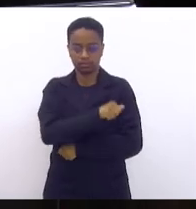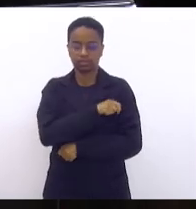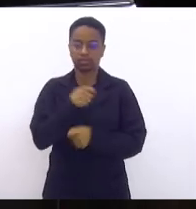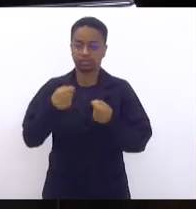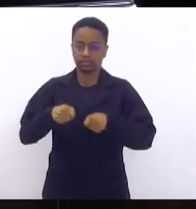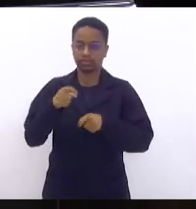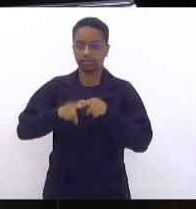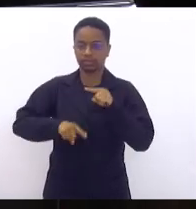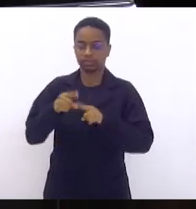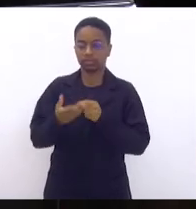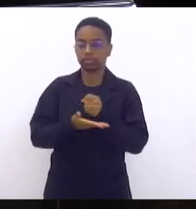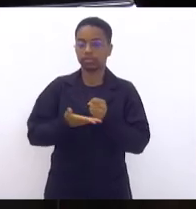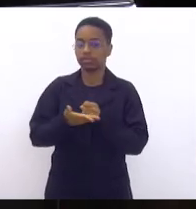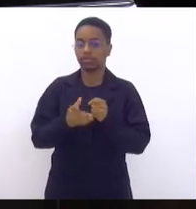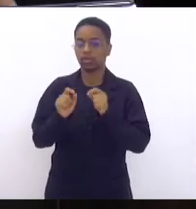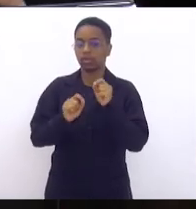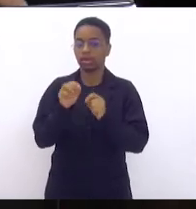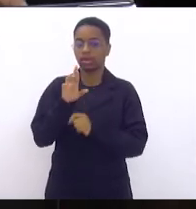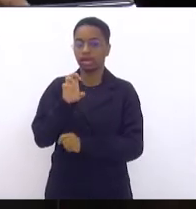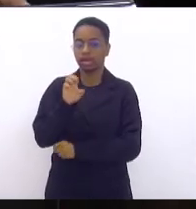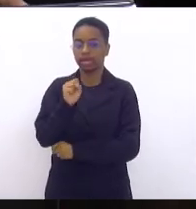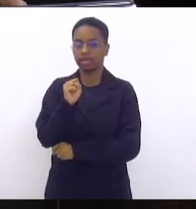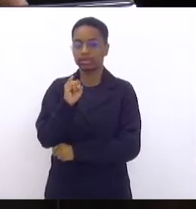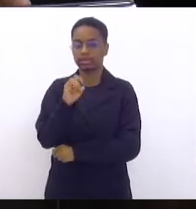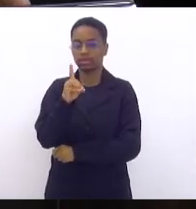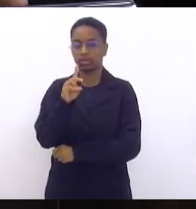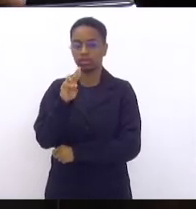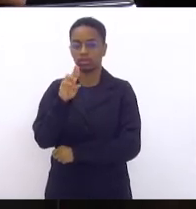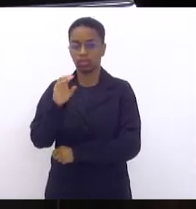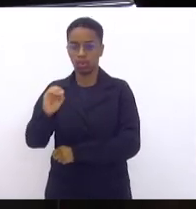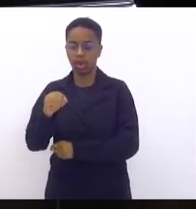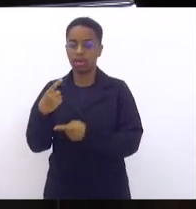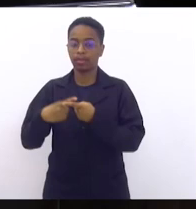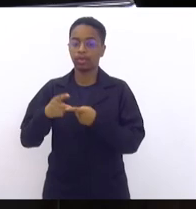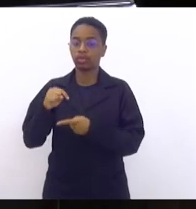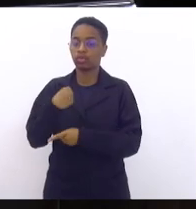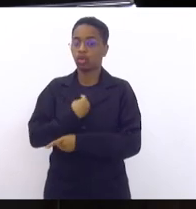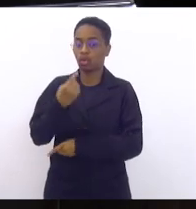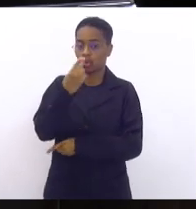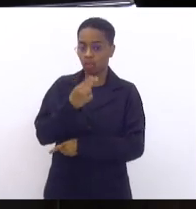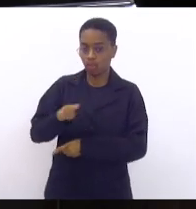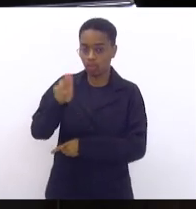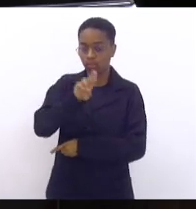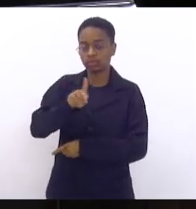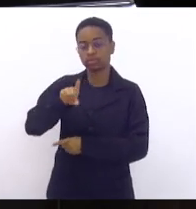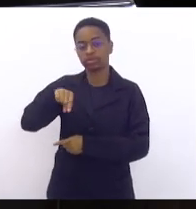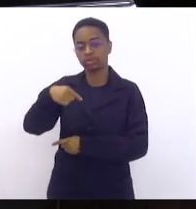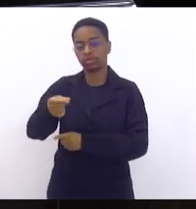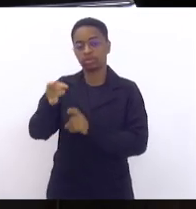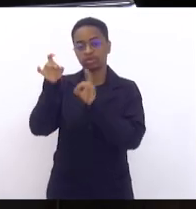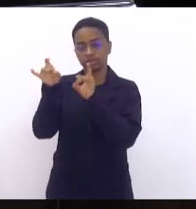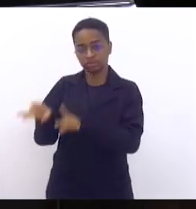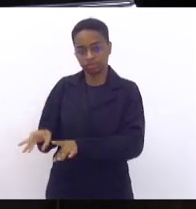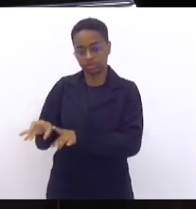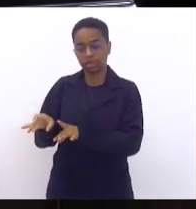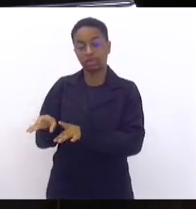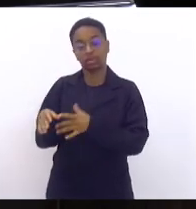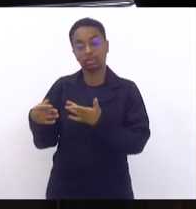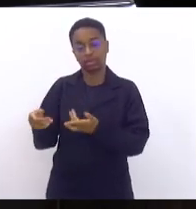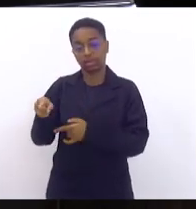da matéria-prima que é o resíduo que a gente usa e descarta e ele e esse resíduo